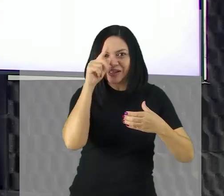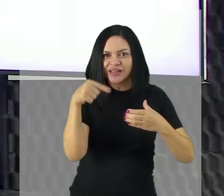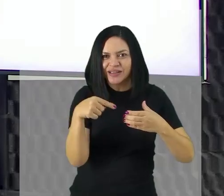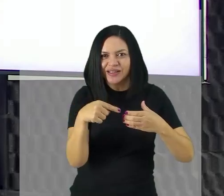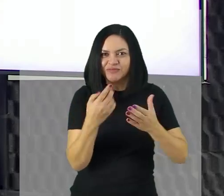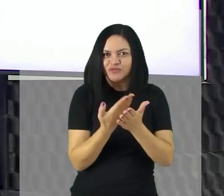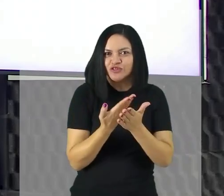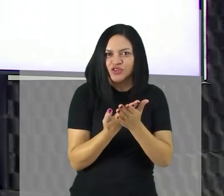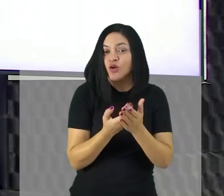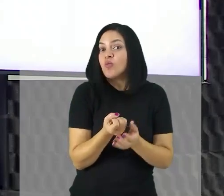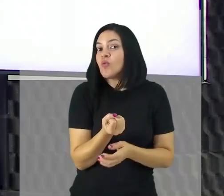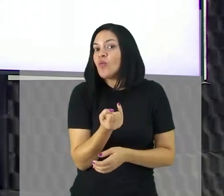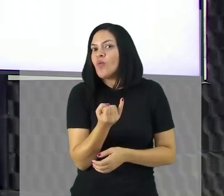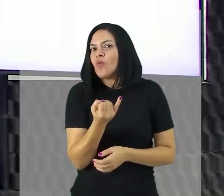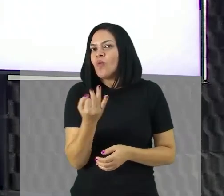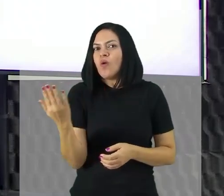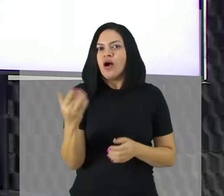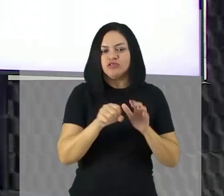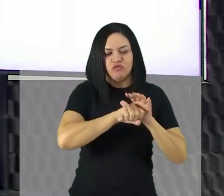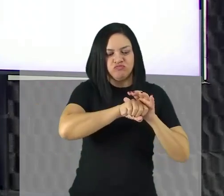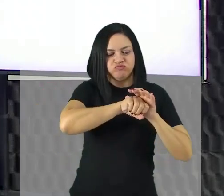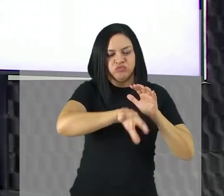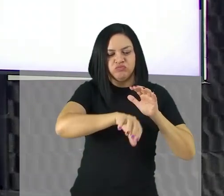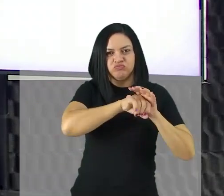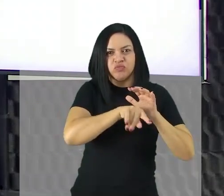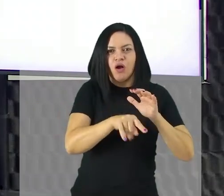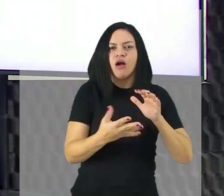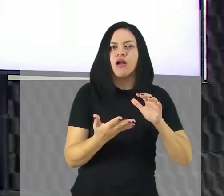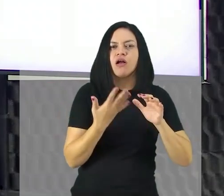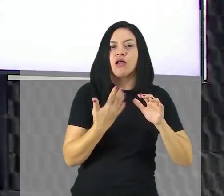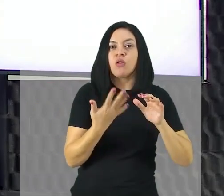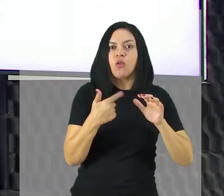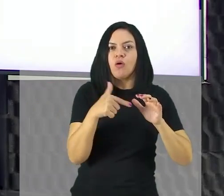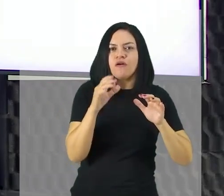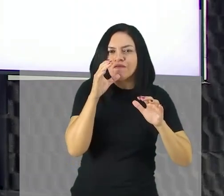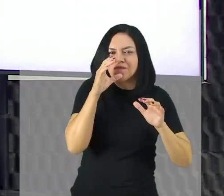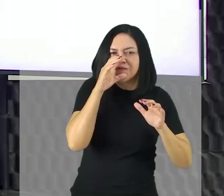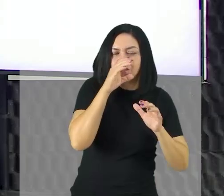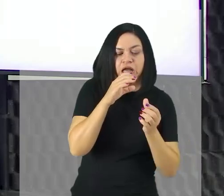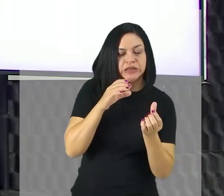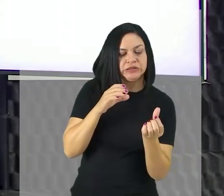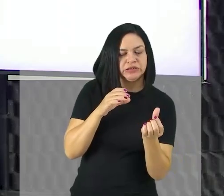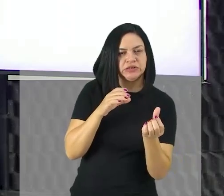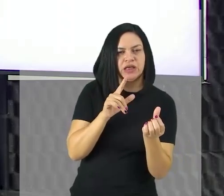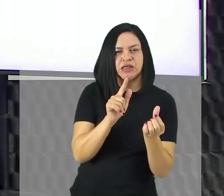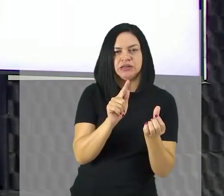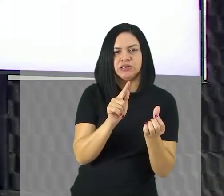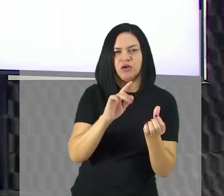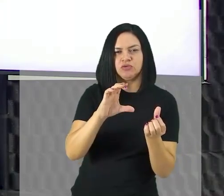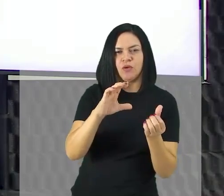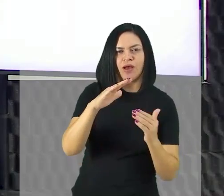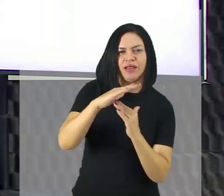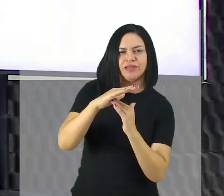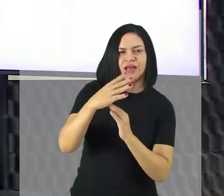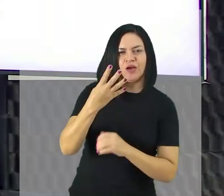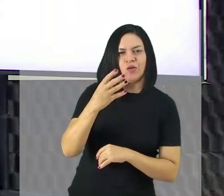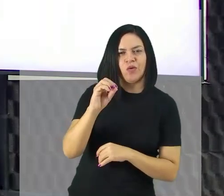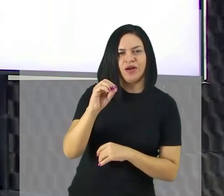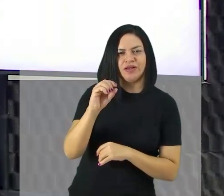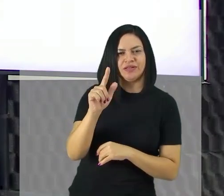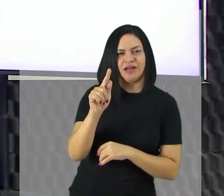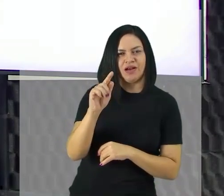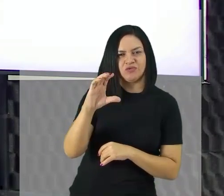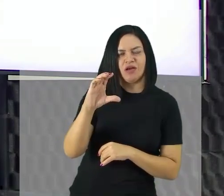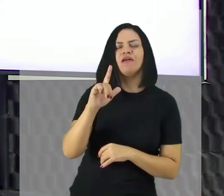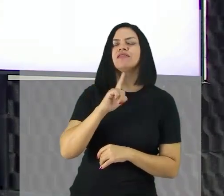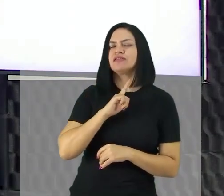calor precisou para aquecer de 6 graus Celsius, se não me falha a memória, até 40 graus Celsius? Tem